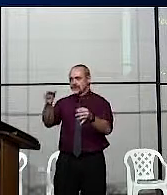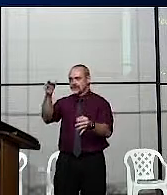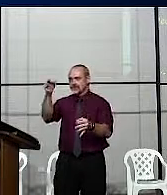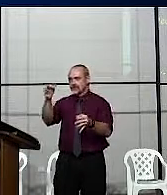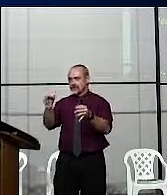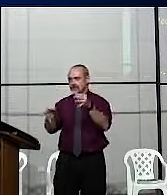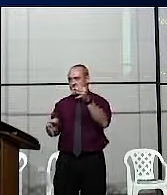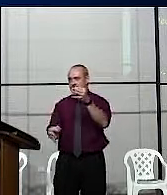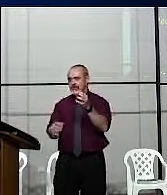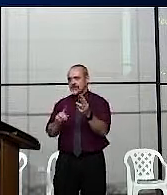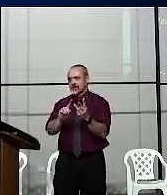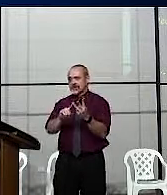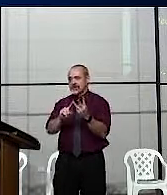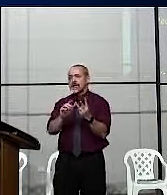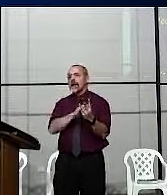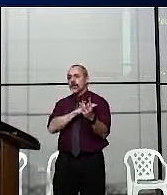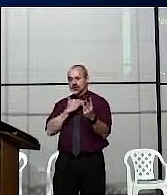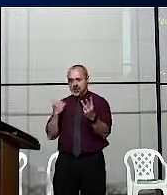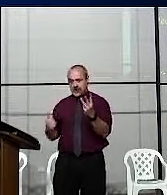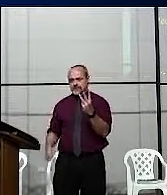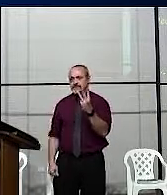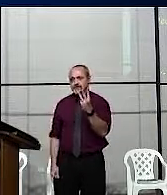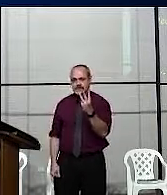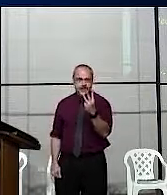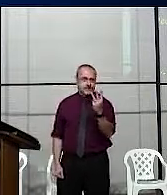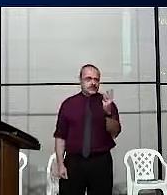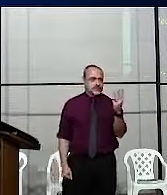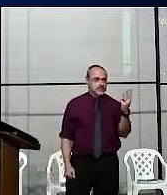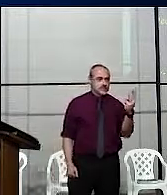julgamento e a morte.